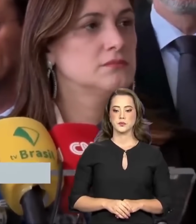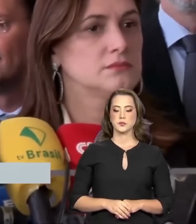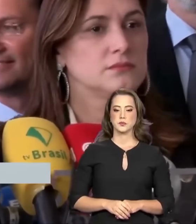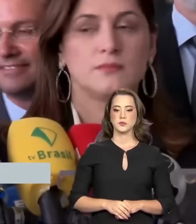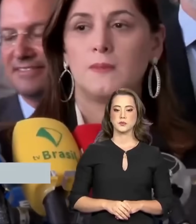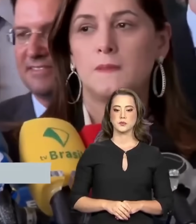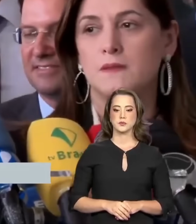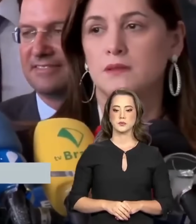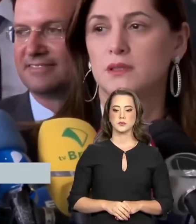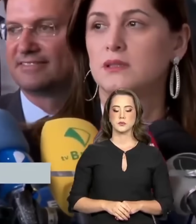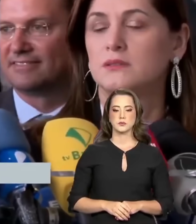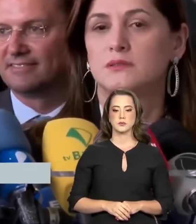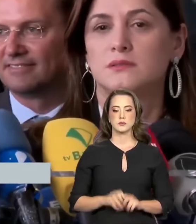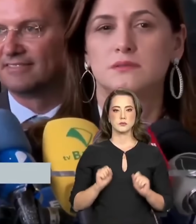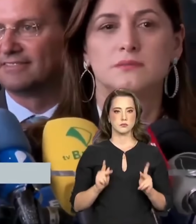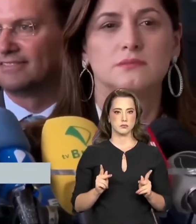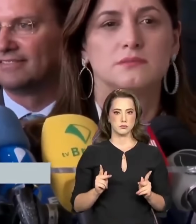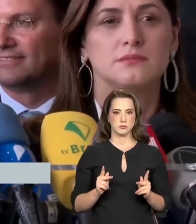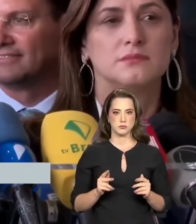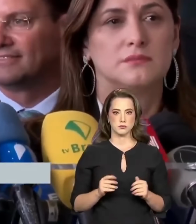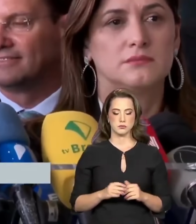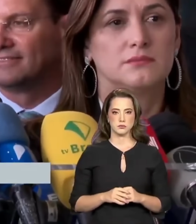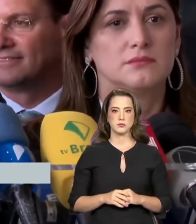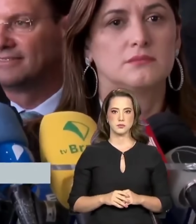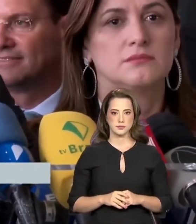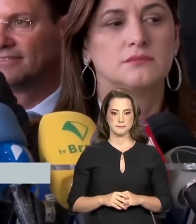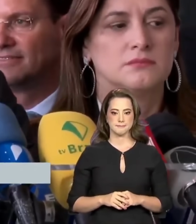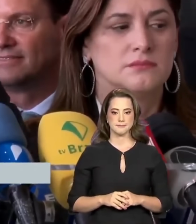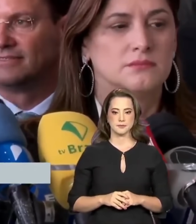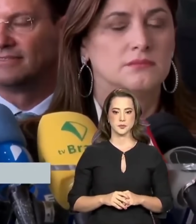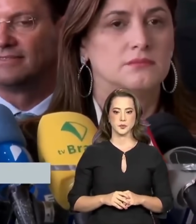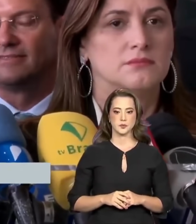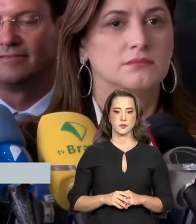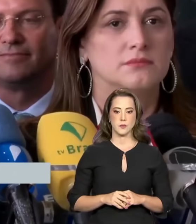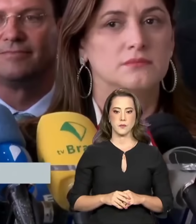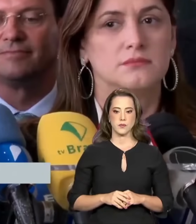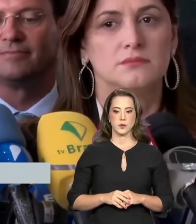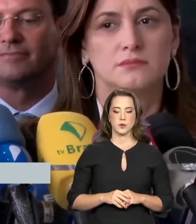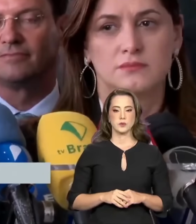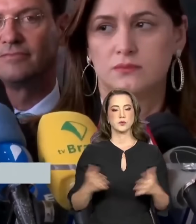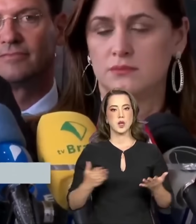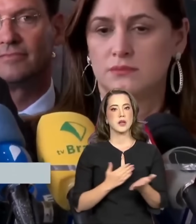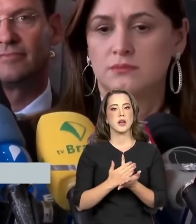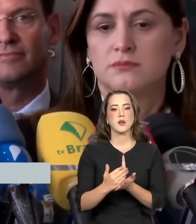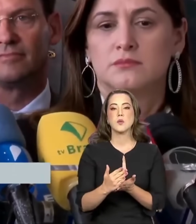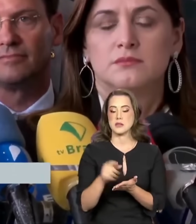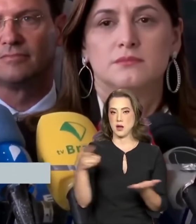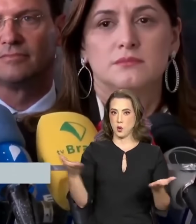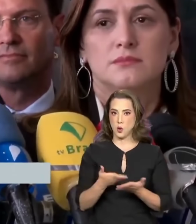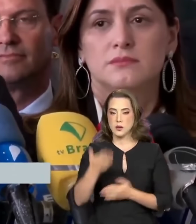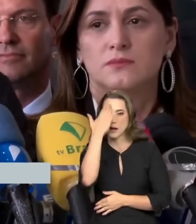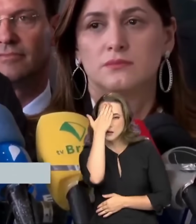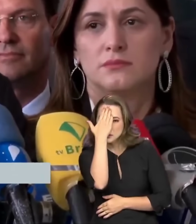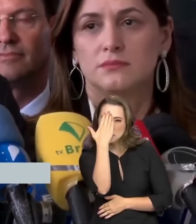centrão né mas o povo até hoje discute por conta disso até hoje o povo briga por conta disso então fica muito difícil meus irmães